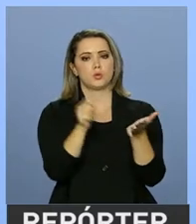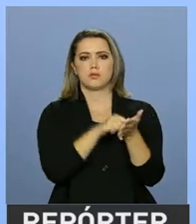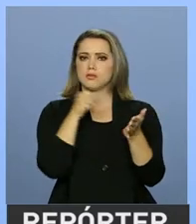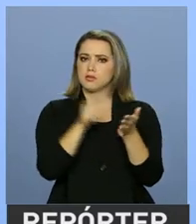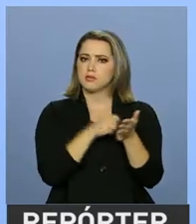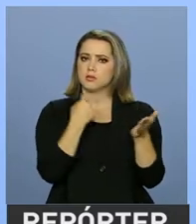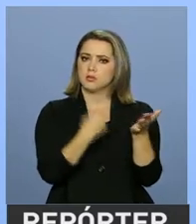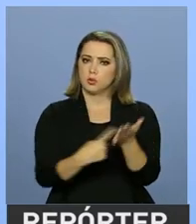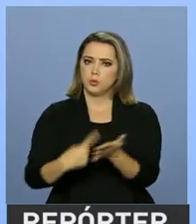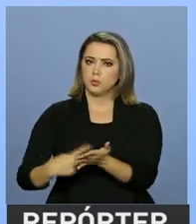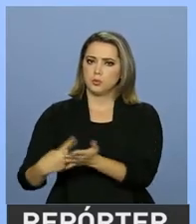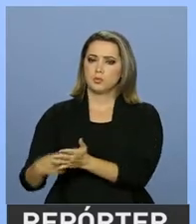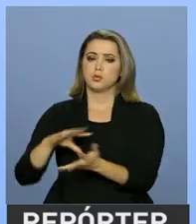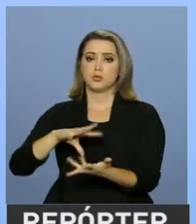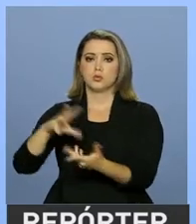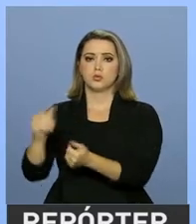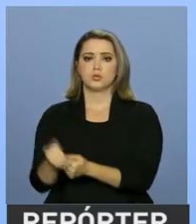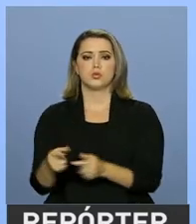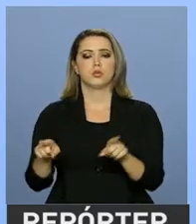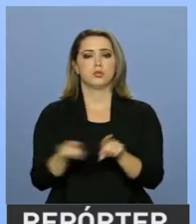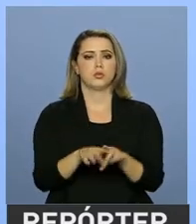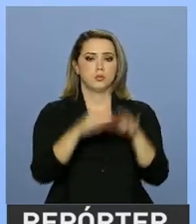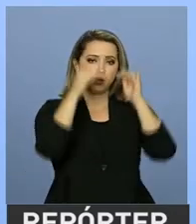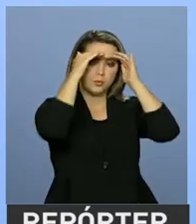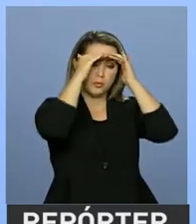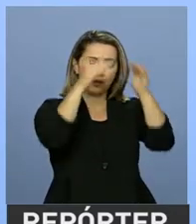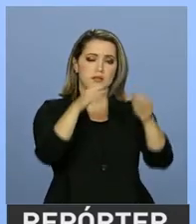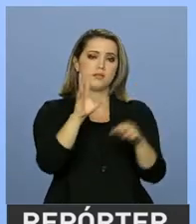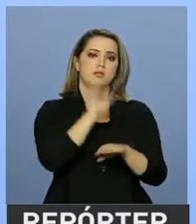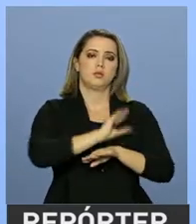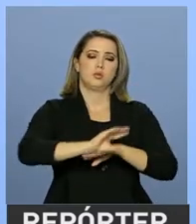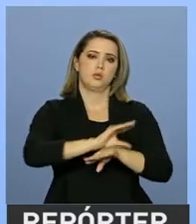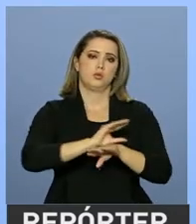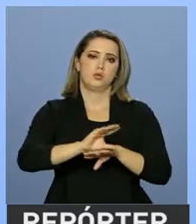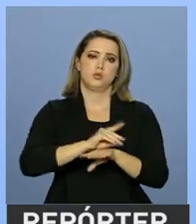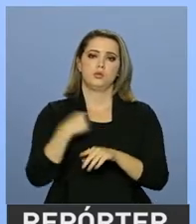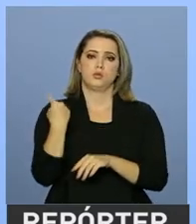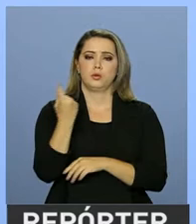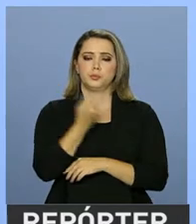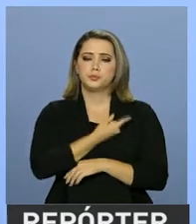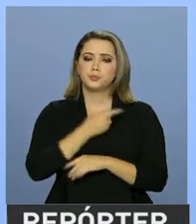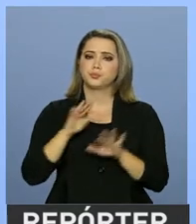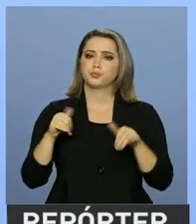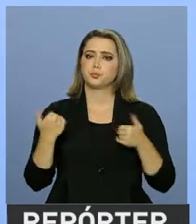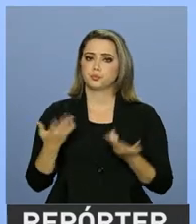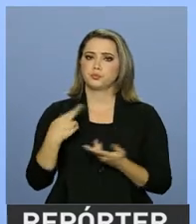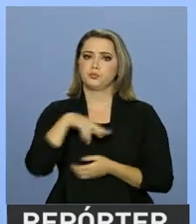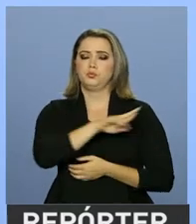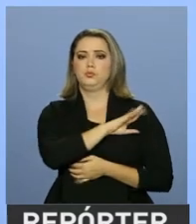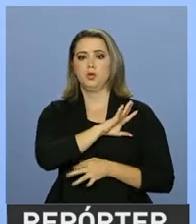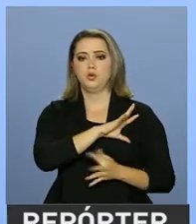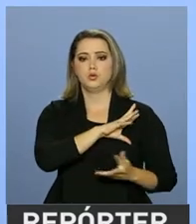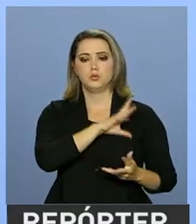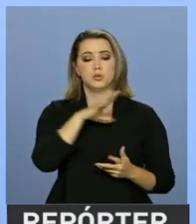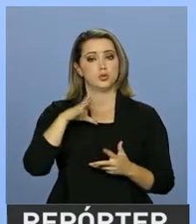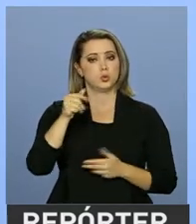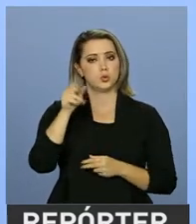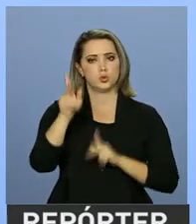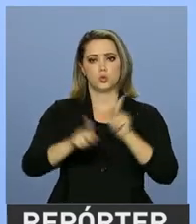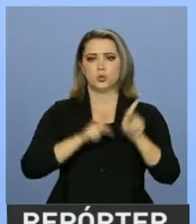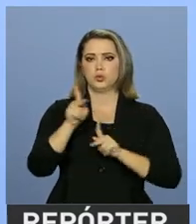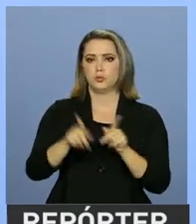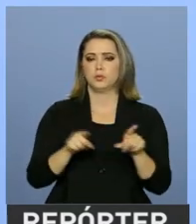e com a constituição federal honramos assim a responsabilidade é coletiva de